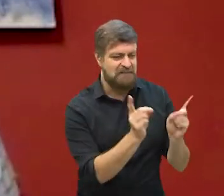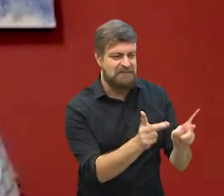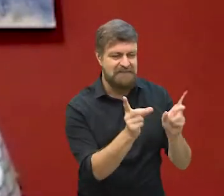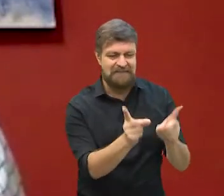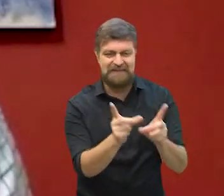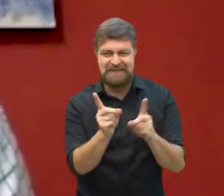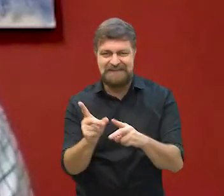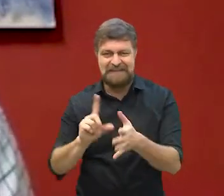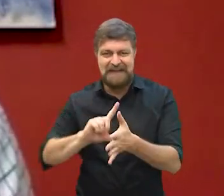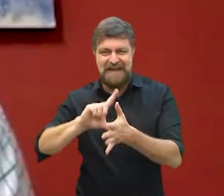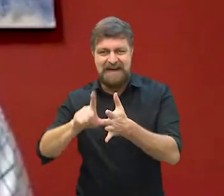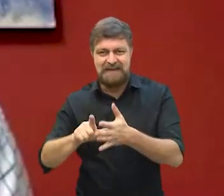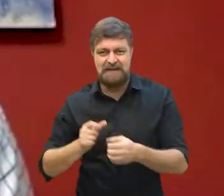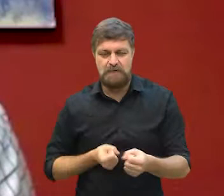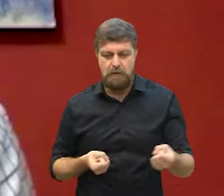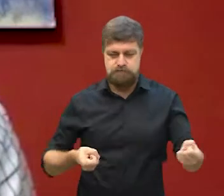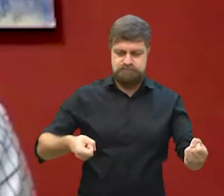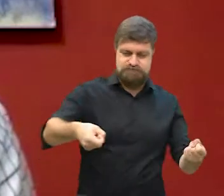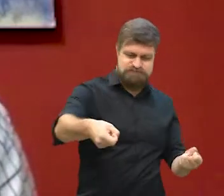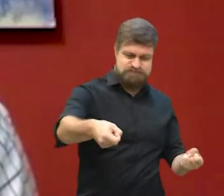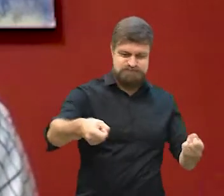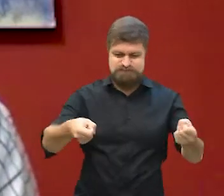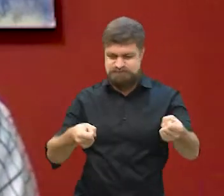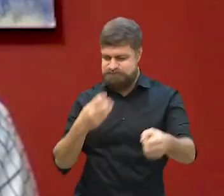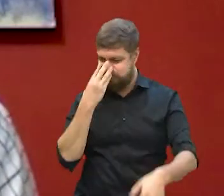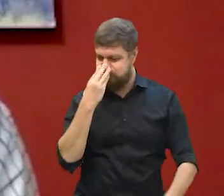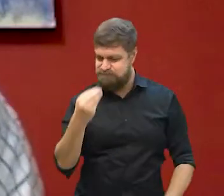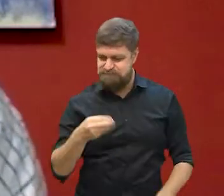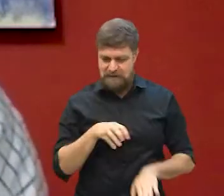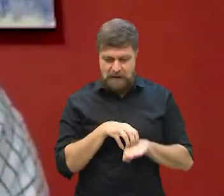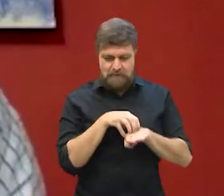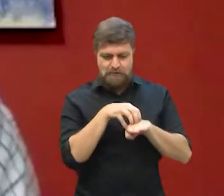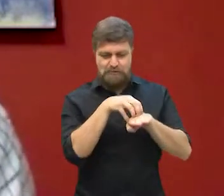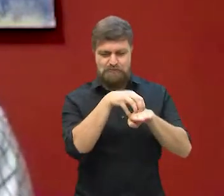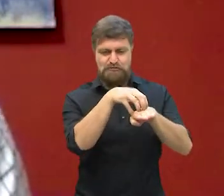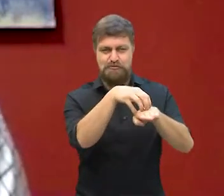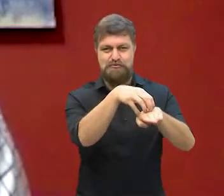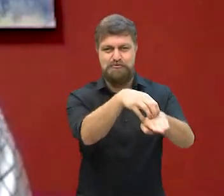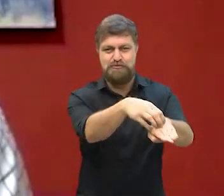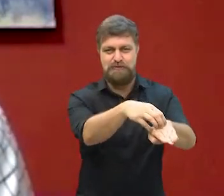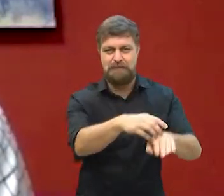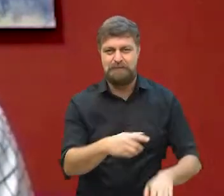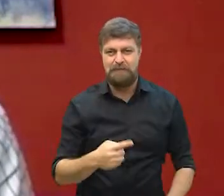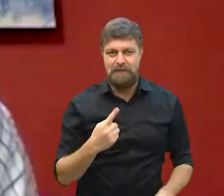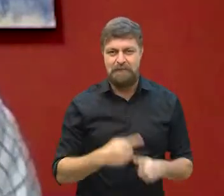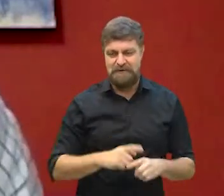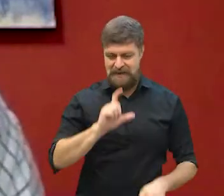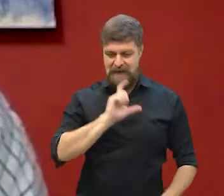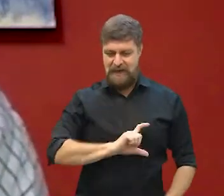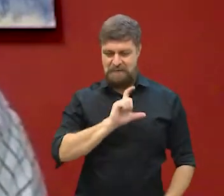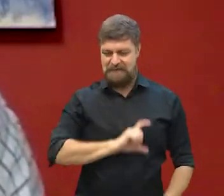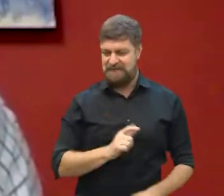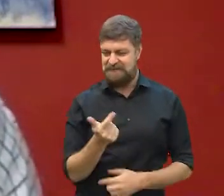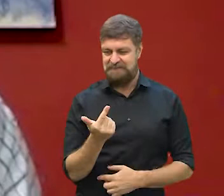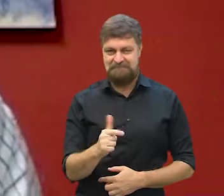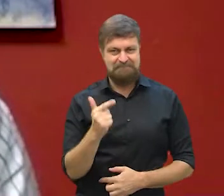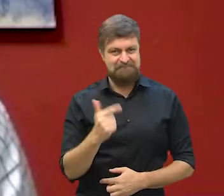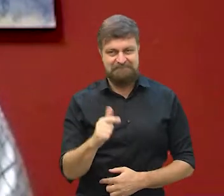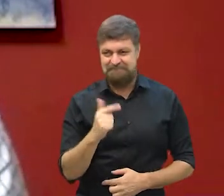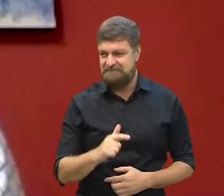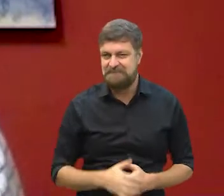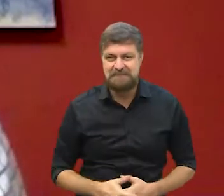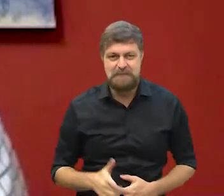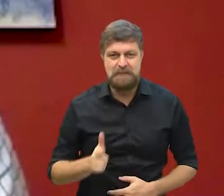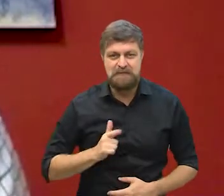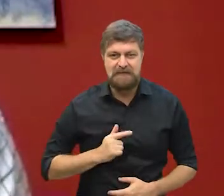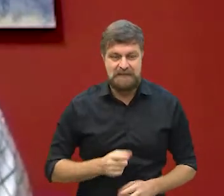conhecido. Depois pegava essa perua Kombi aí do meu pai, ele dirigia, porque não tinha habilitação e nem experiência, né?